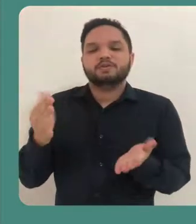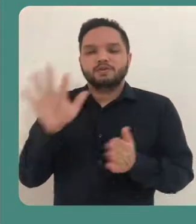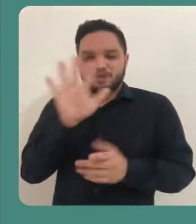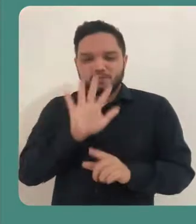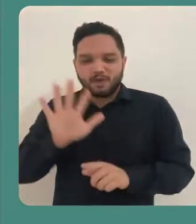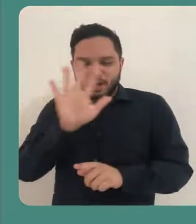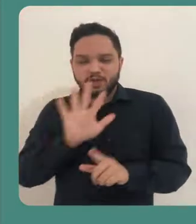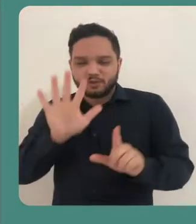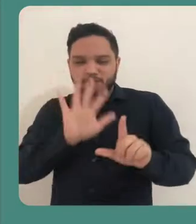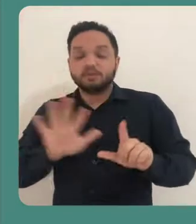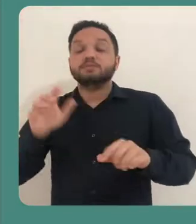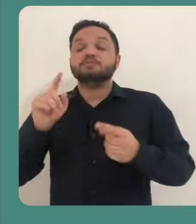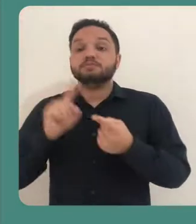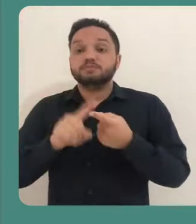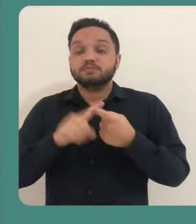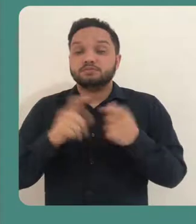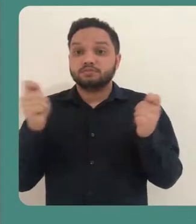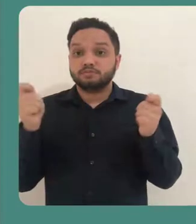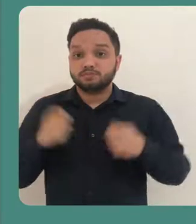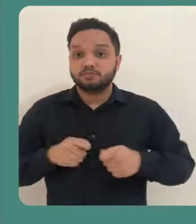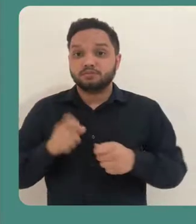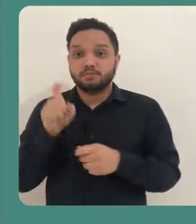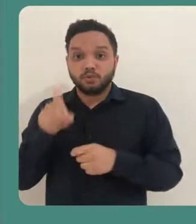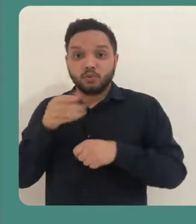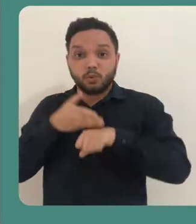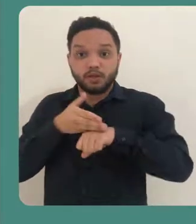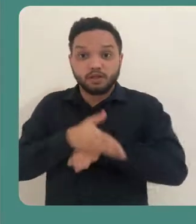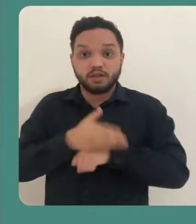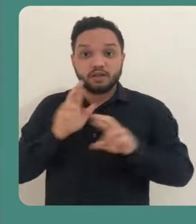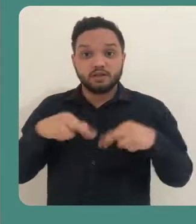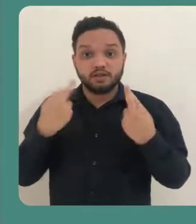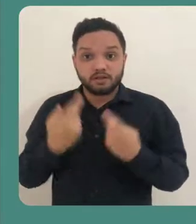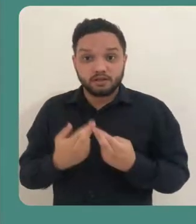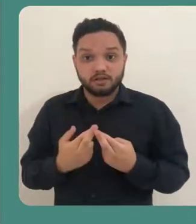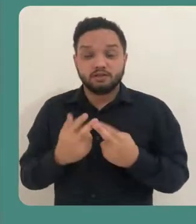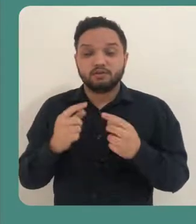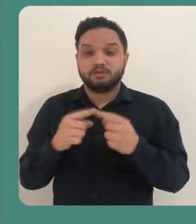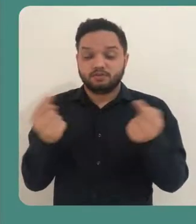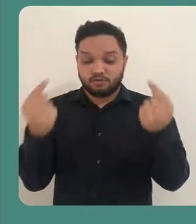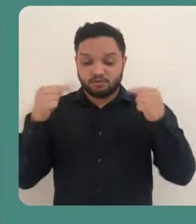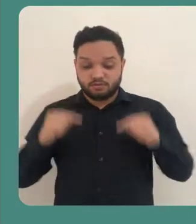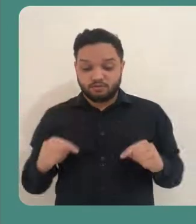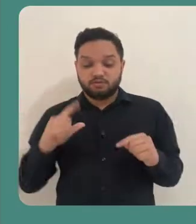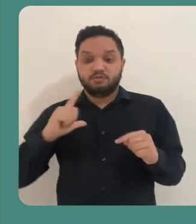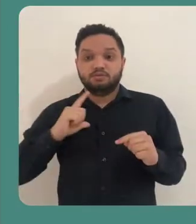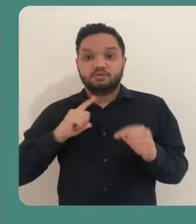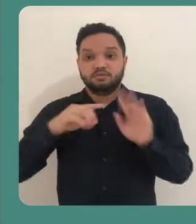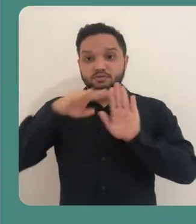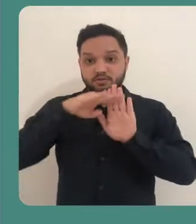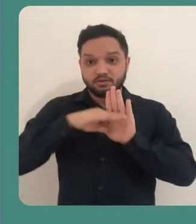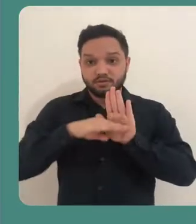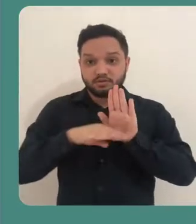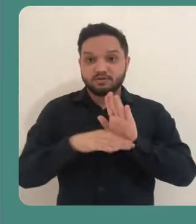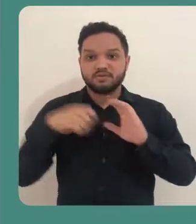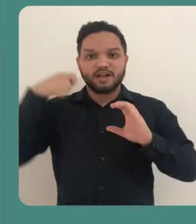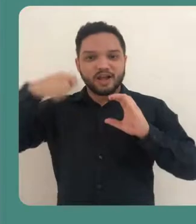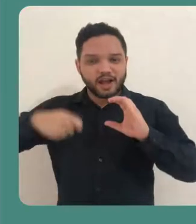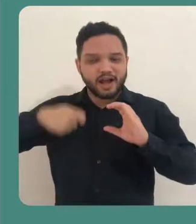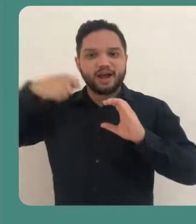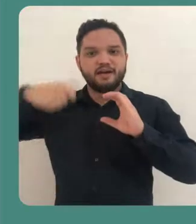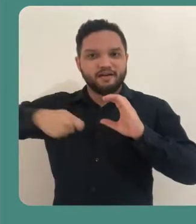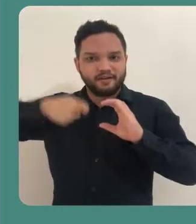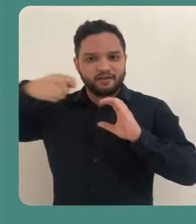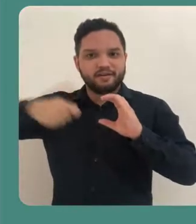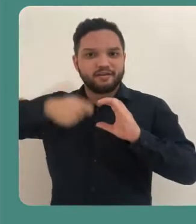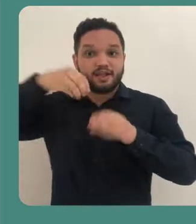e aqui abaixo ficaram listadas as gravações que vão ser feitas dentro do ambiente então eu vou clicar em entrar